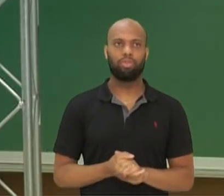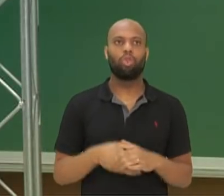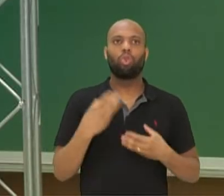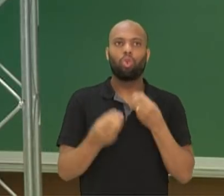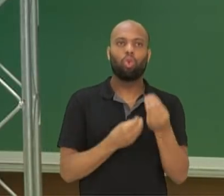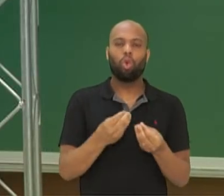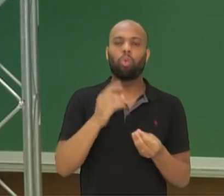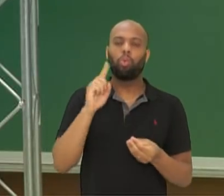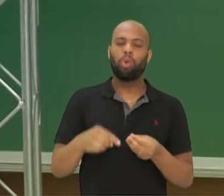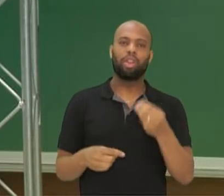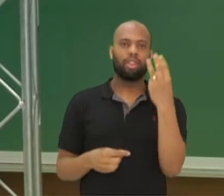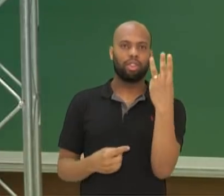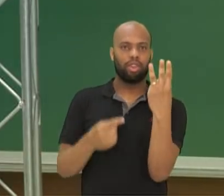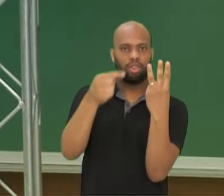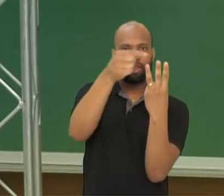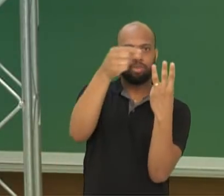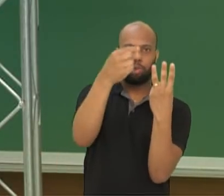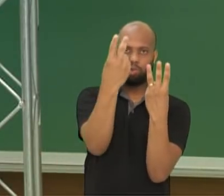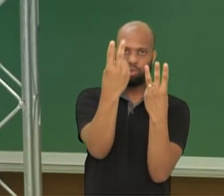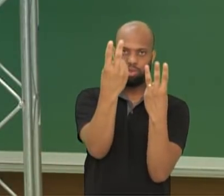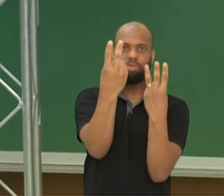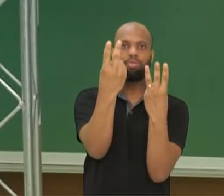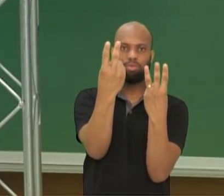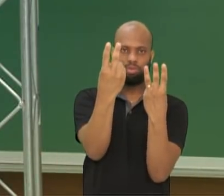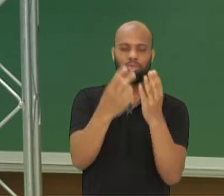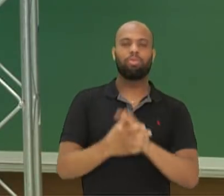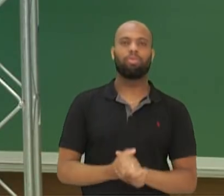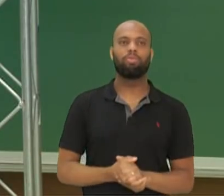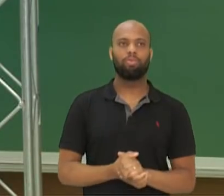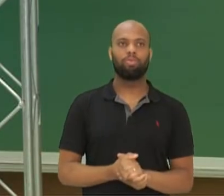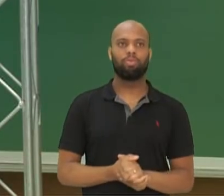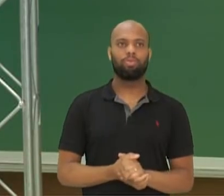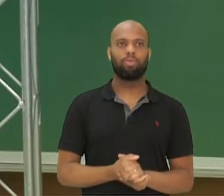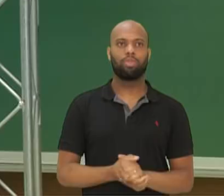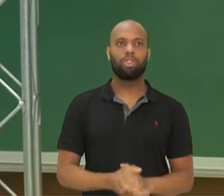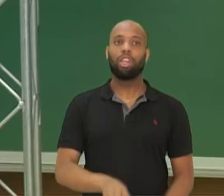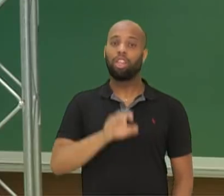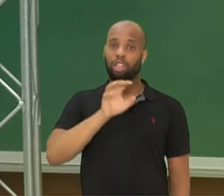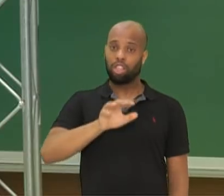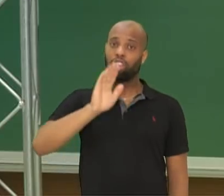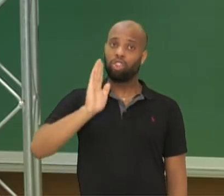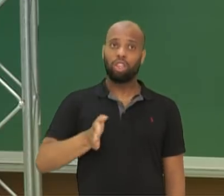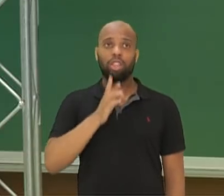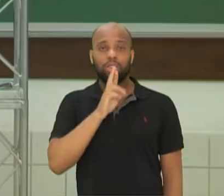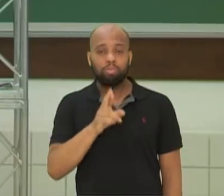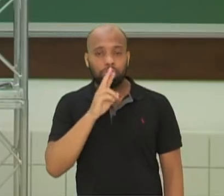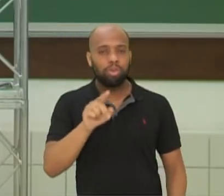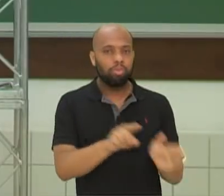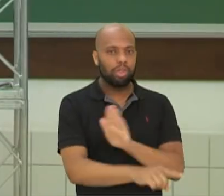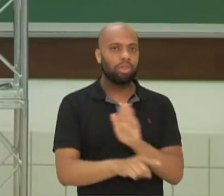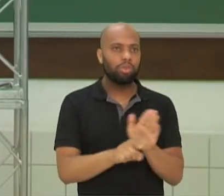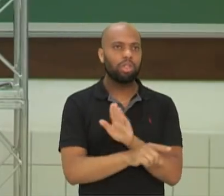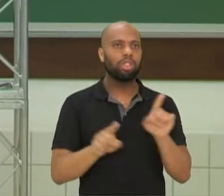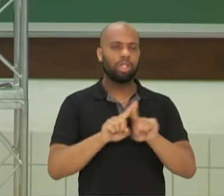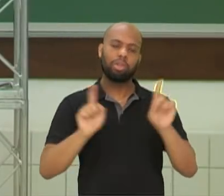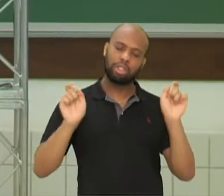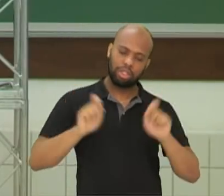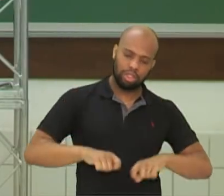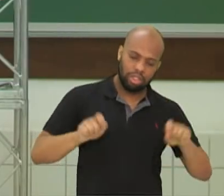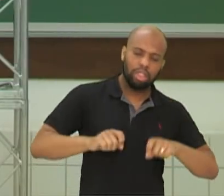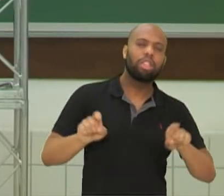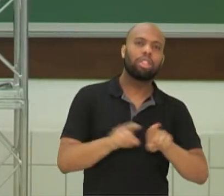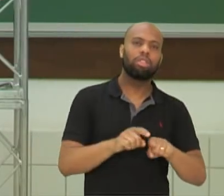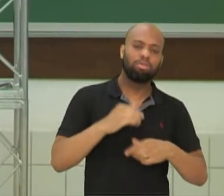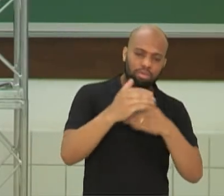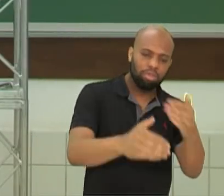com 3 elevado a menos 2. Ok, essa já é a resposta do exercício. Mas você tem